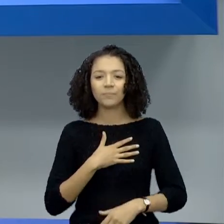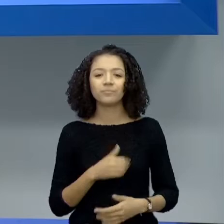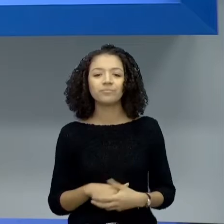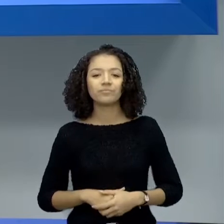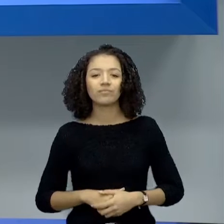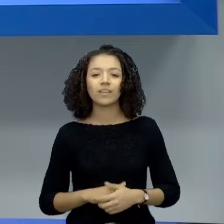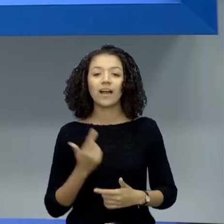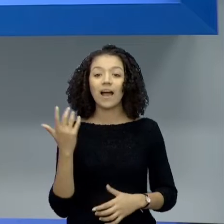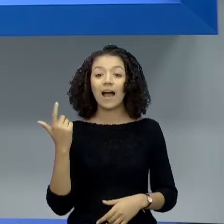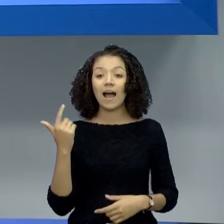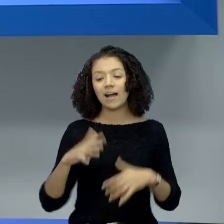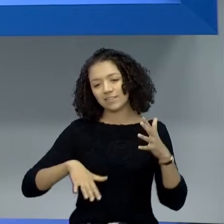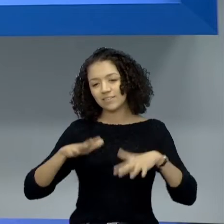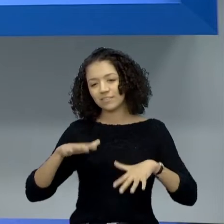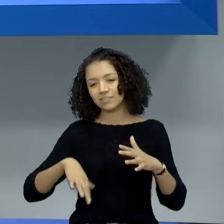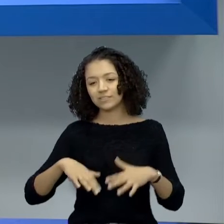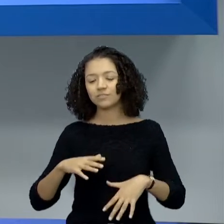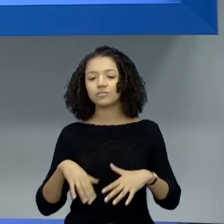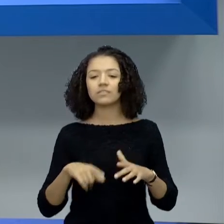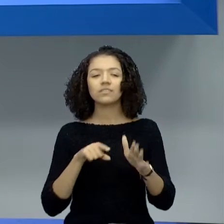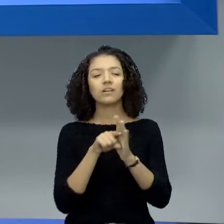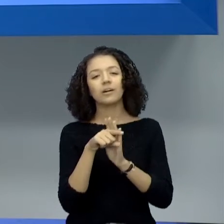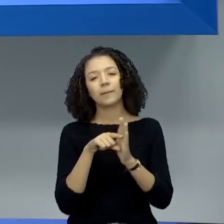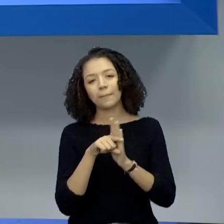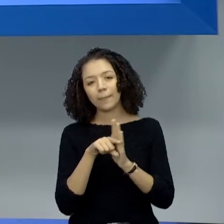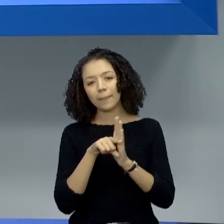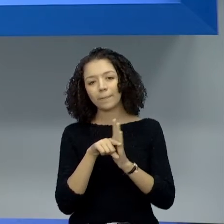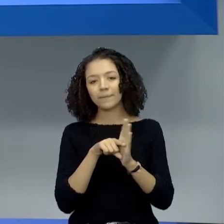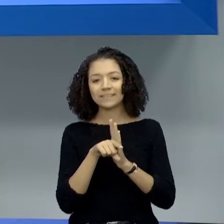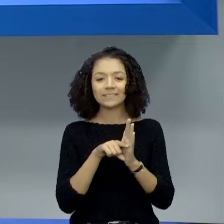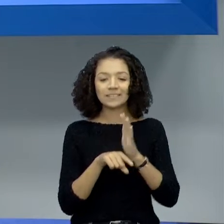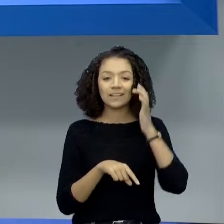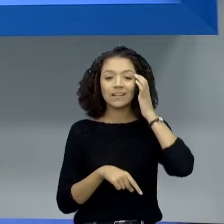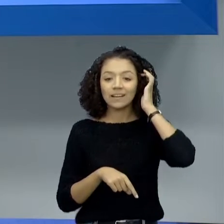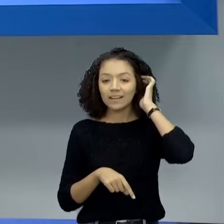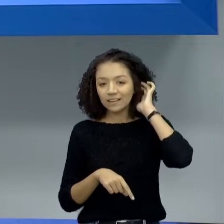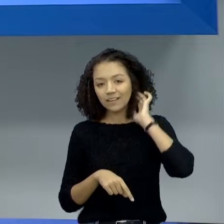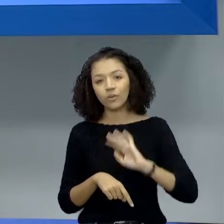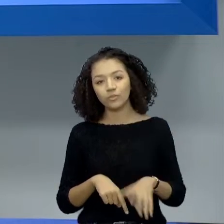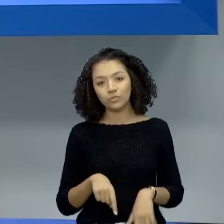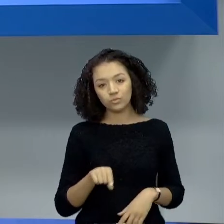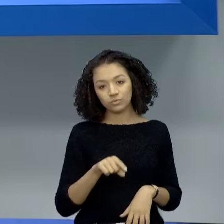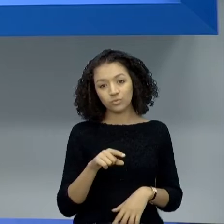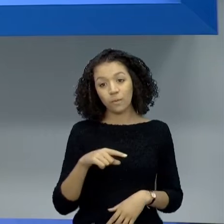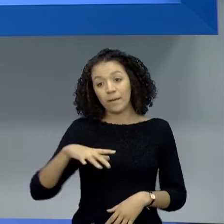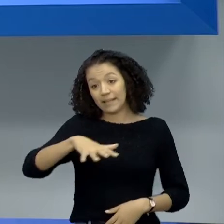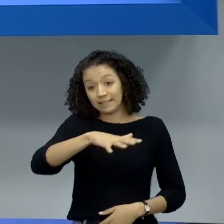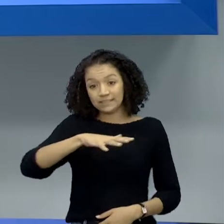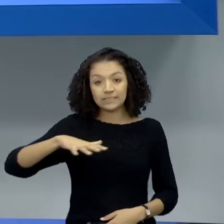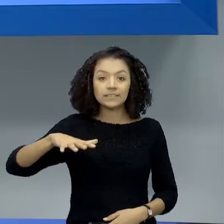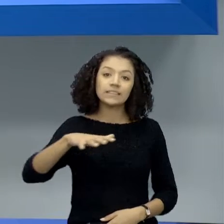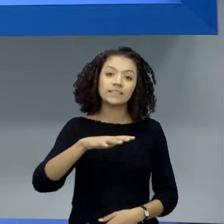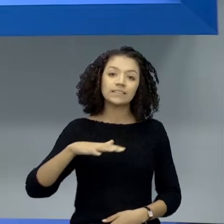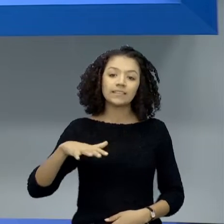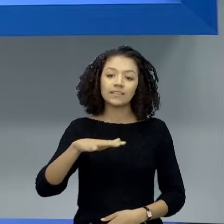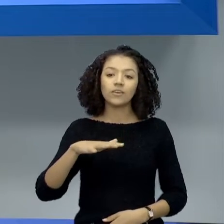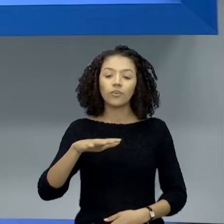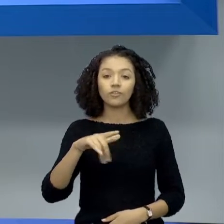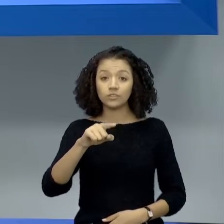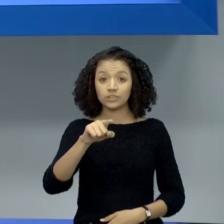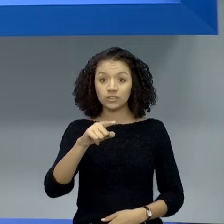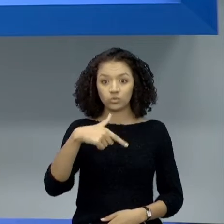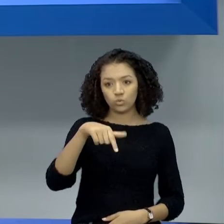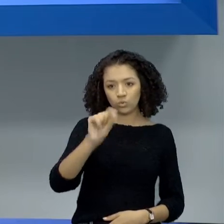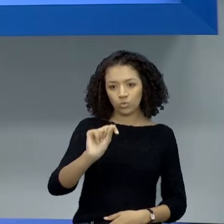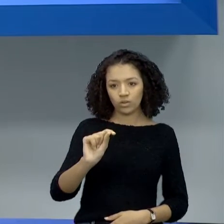gente pesquisou sobre... basicamente era isso, você tinha que escolher uma determinada região, né, normalmente do seu entorno, e